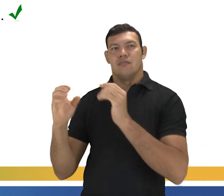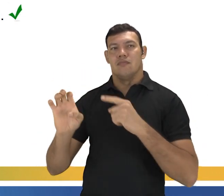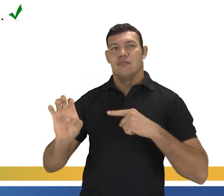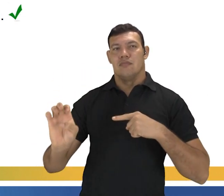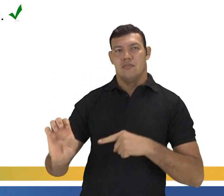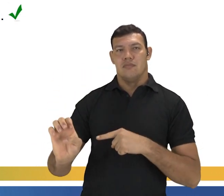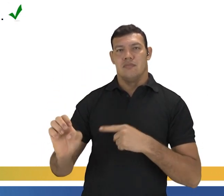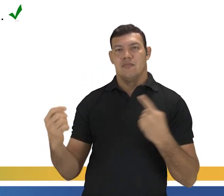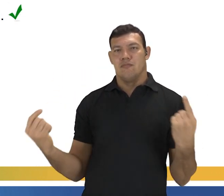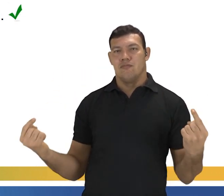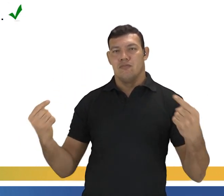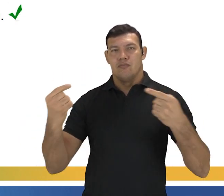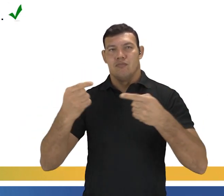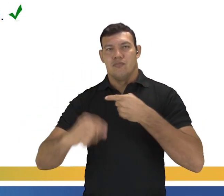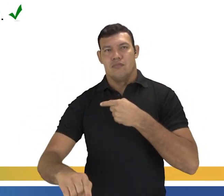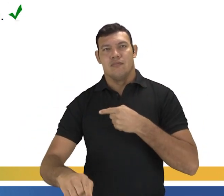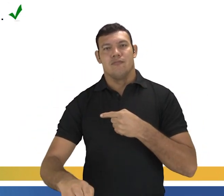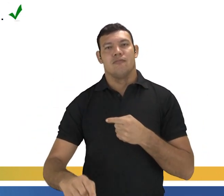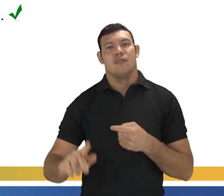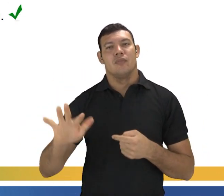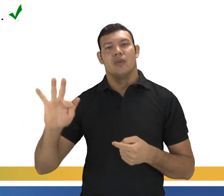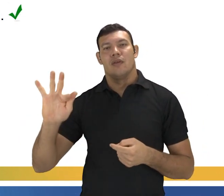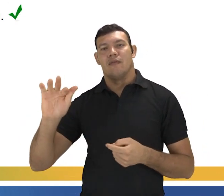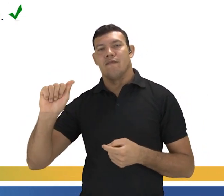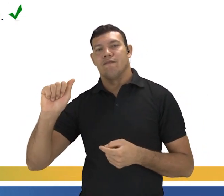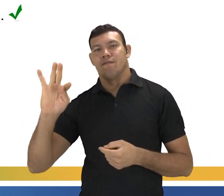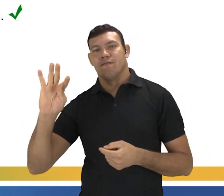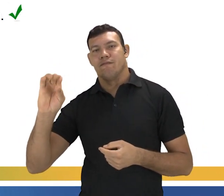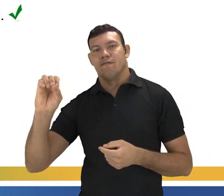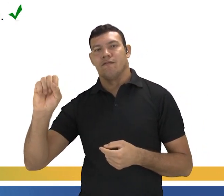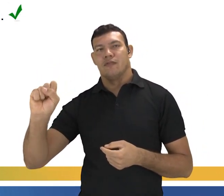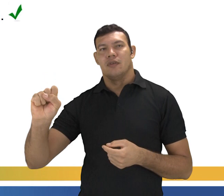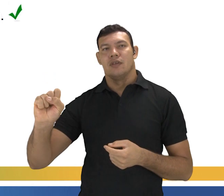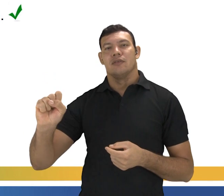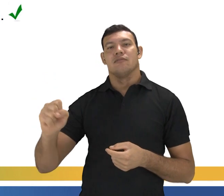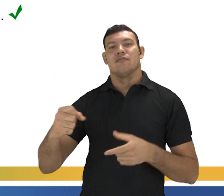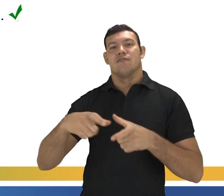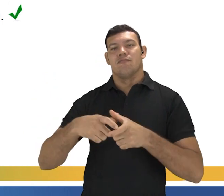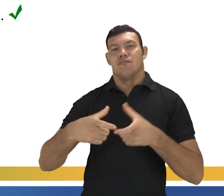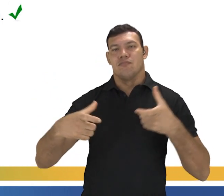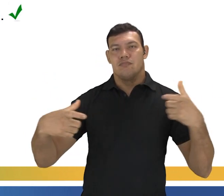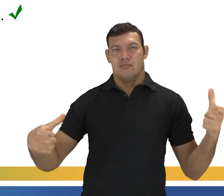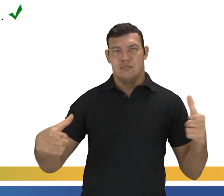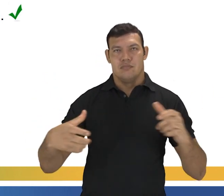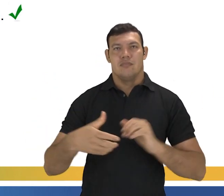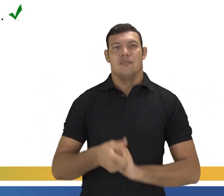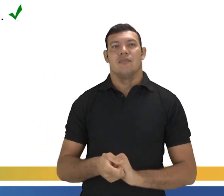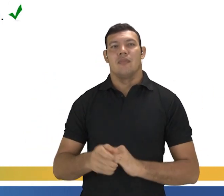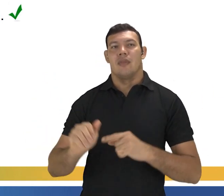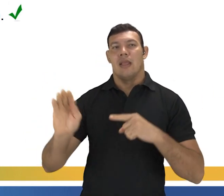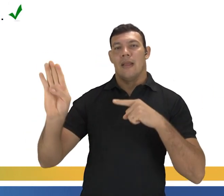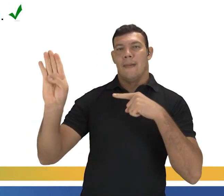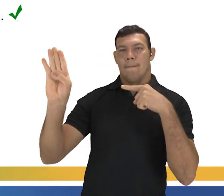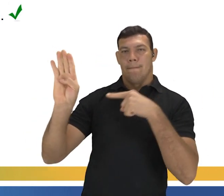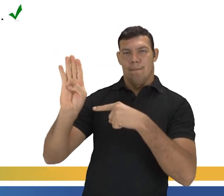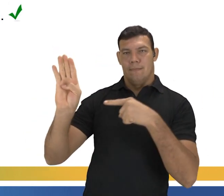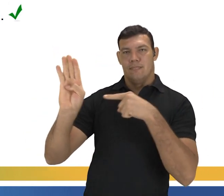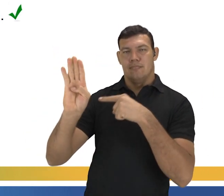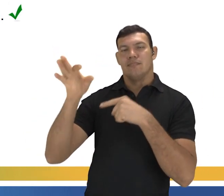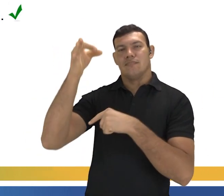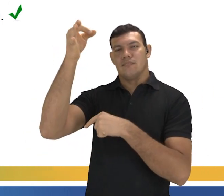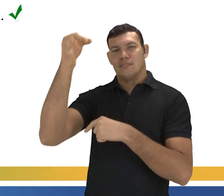prestou atenção direitinho na aula de hoje, certamente você marcou a opção B. Cada um dos dois parágrafos